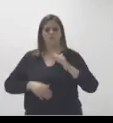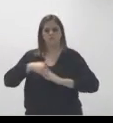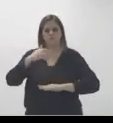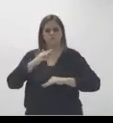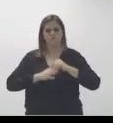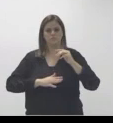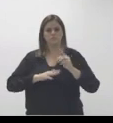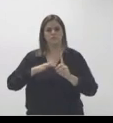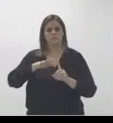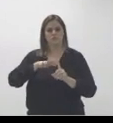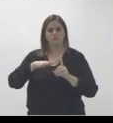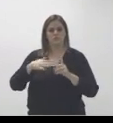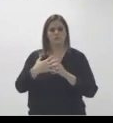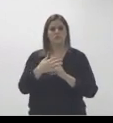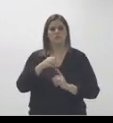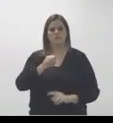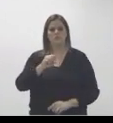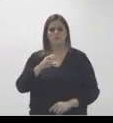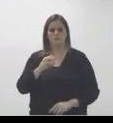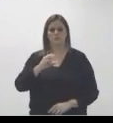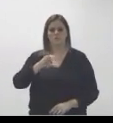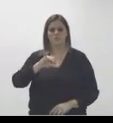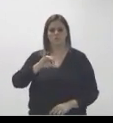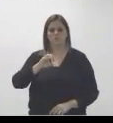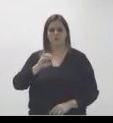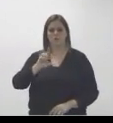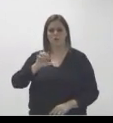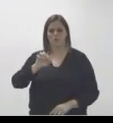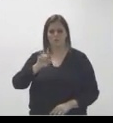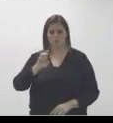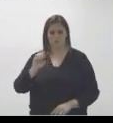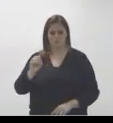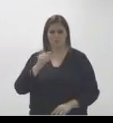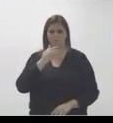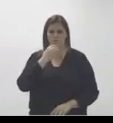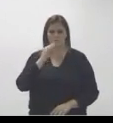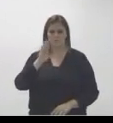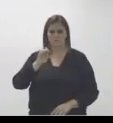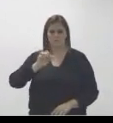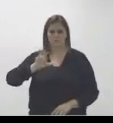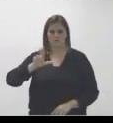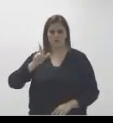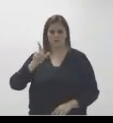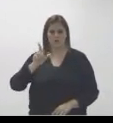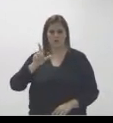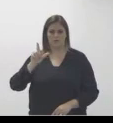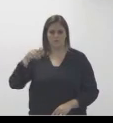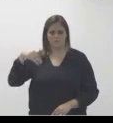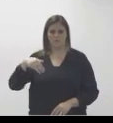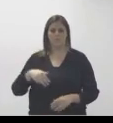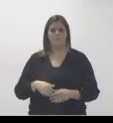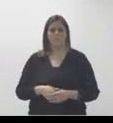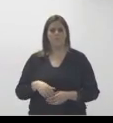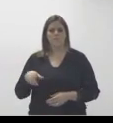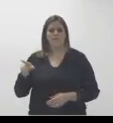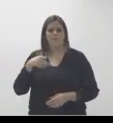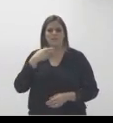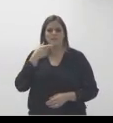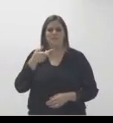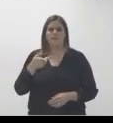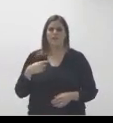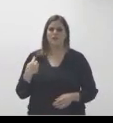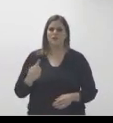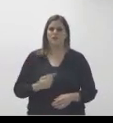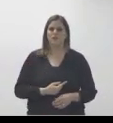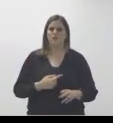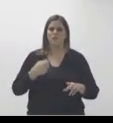nós estamos vivendo uma multidão de solitários não acho que não há um pensamento tanto quanto emblemático para retratar um pouco da